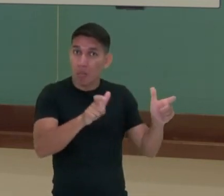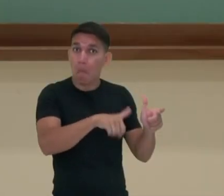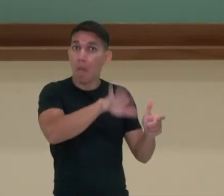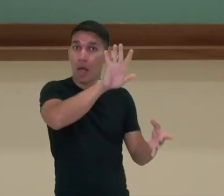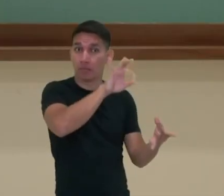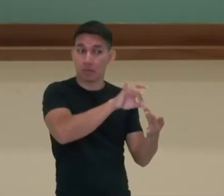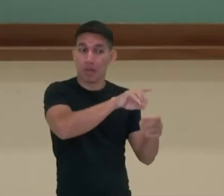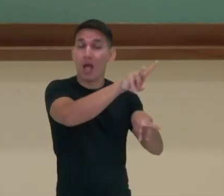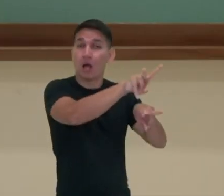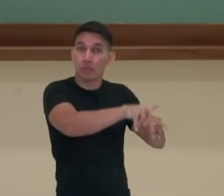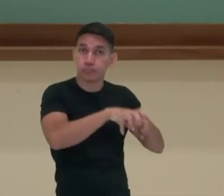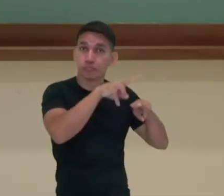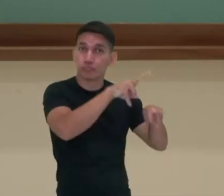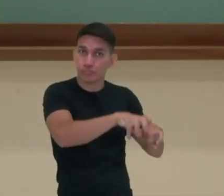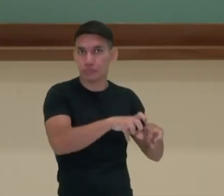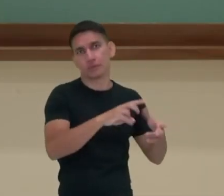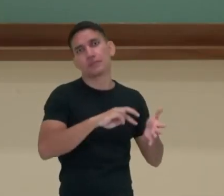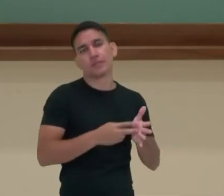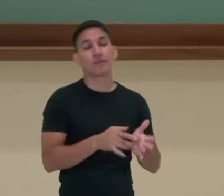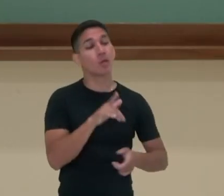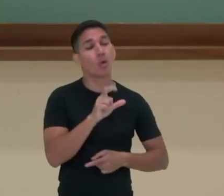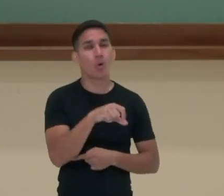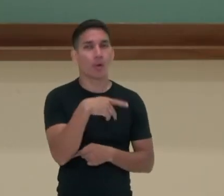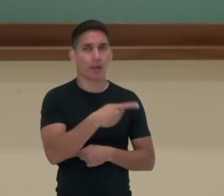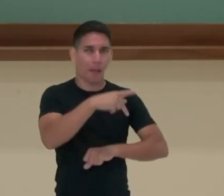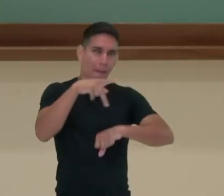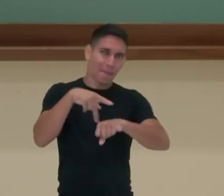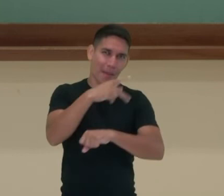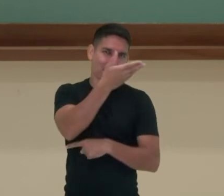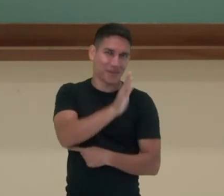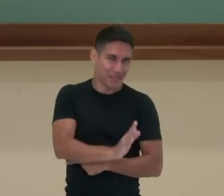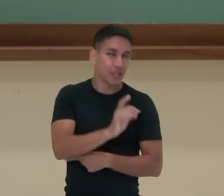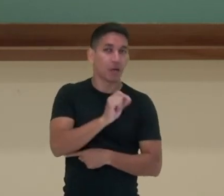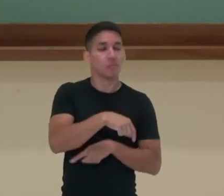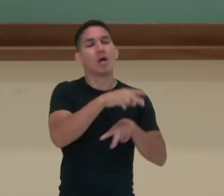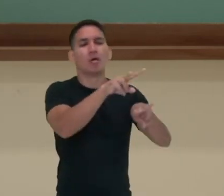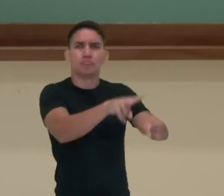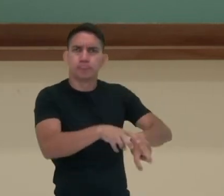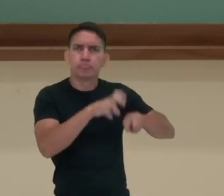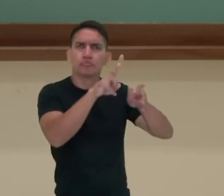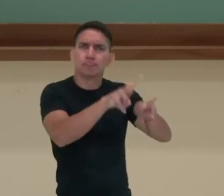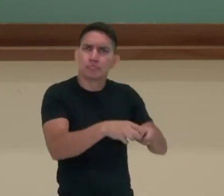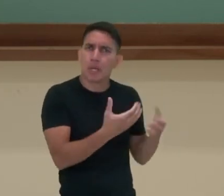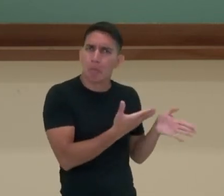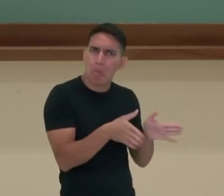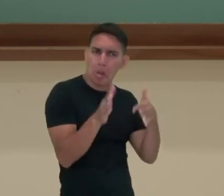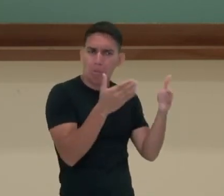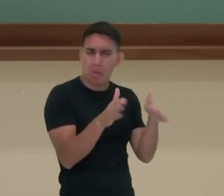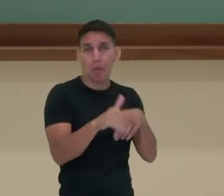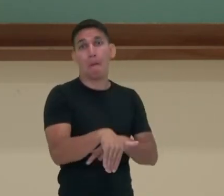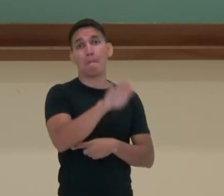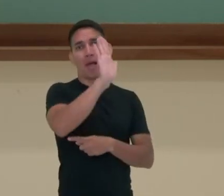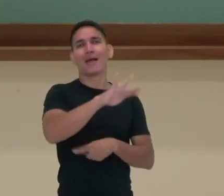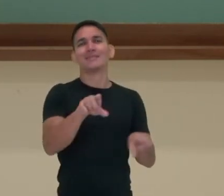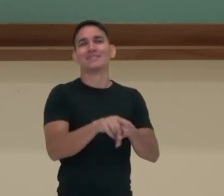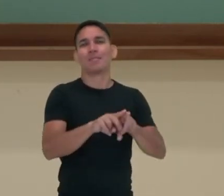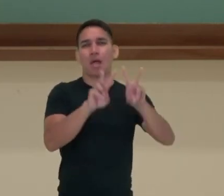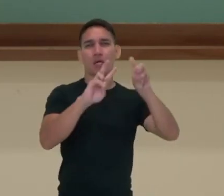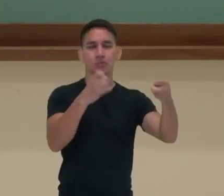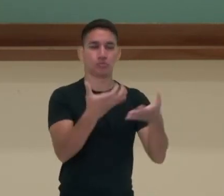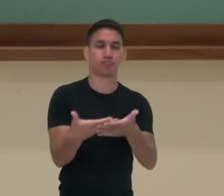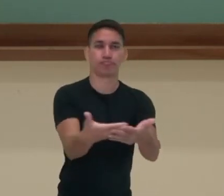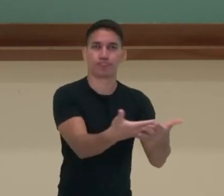seja, o nosso país, né, era a produção agrícola era muito maior e também a questão da mineração e assim por